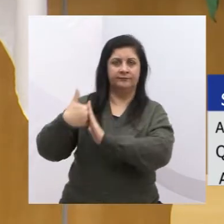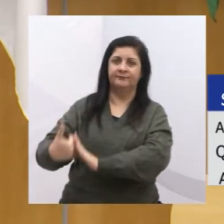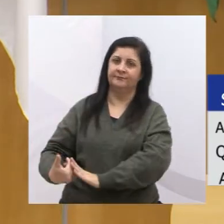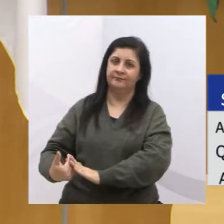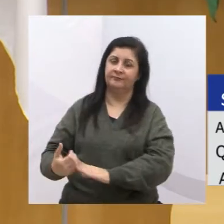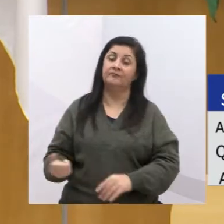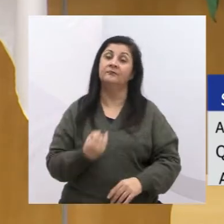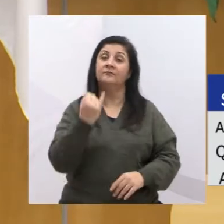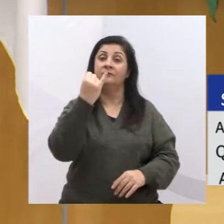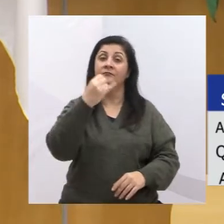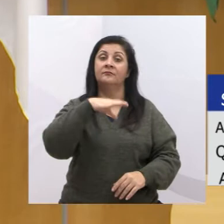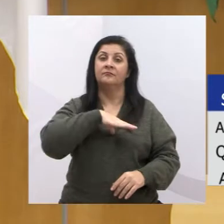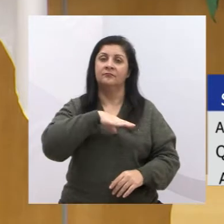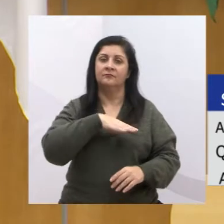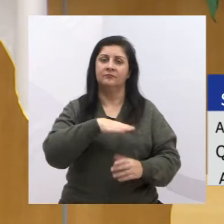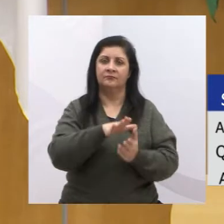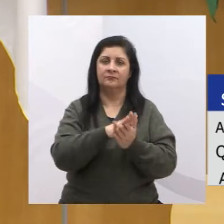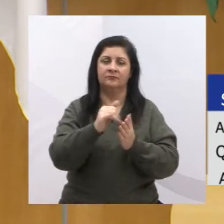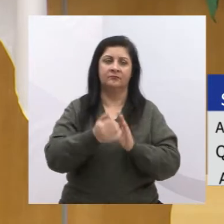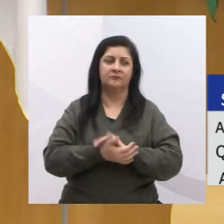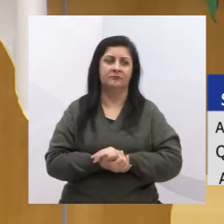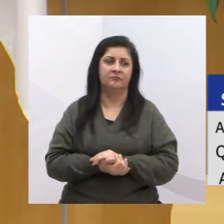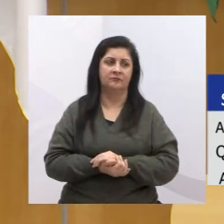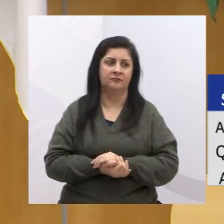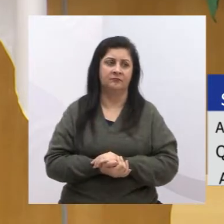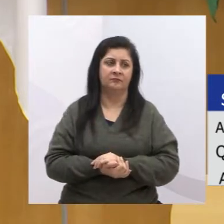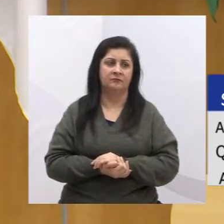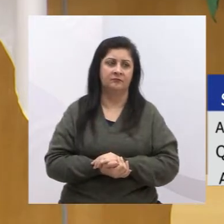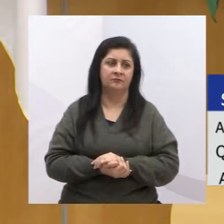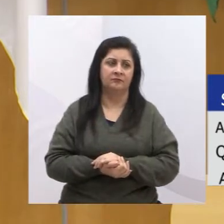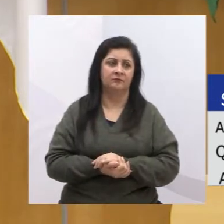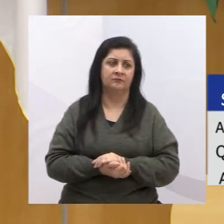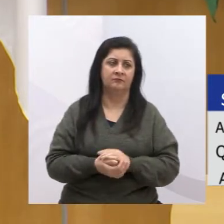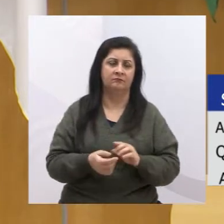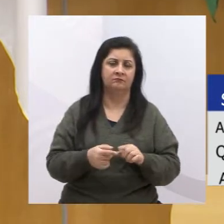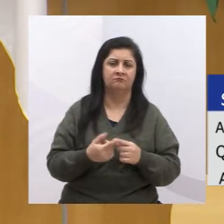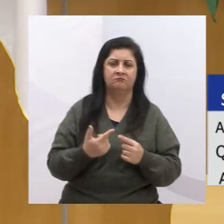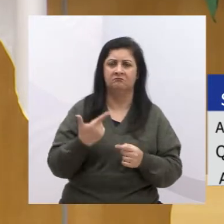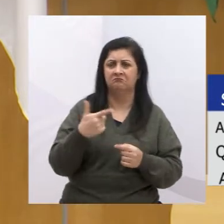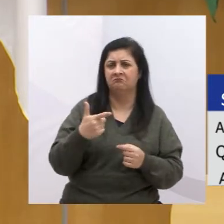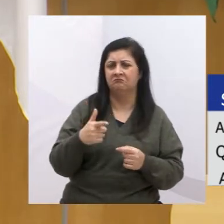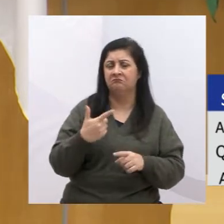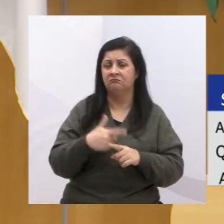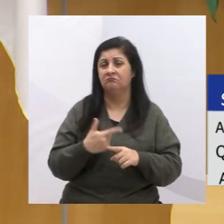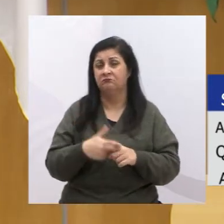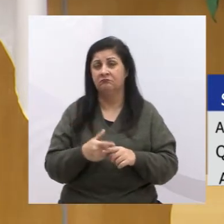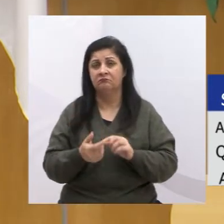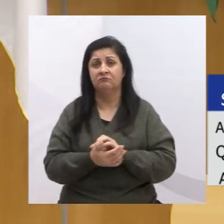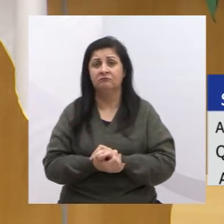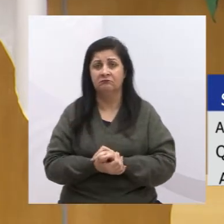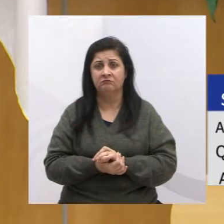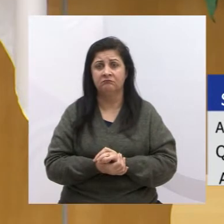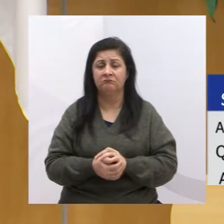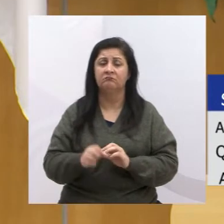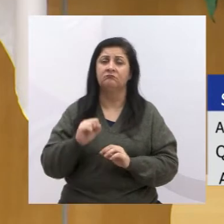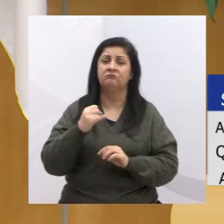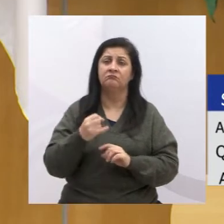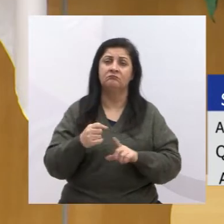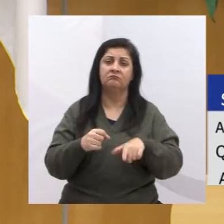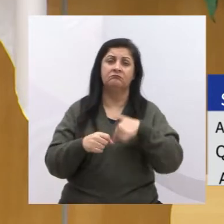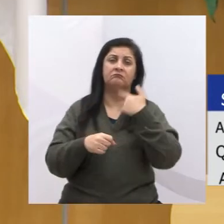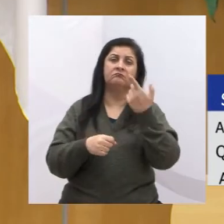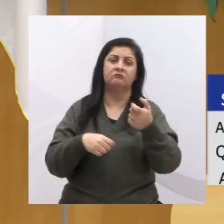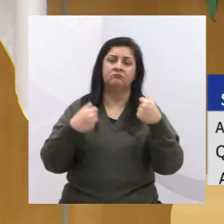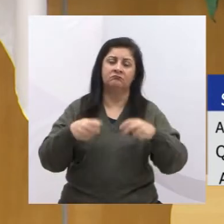de Jacareí, mas a gente não vê problema nenhum, caso haja necessidade, da gente sentar e a